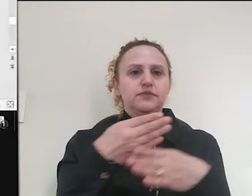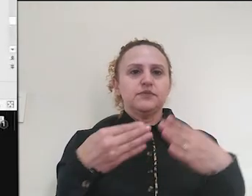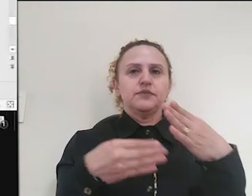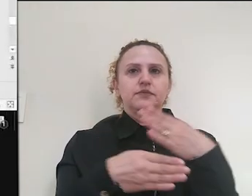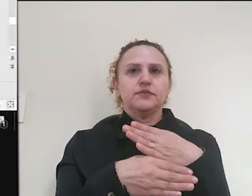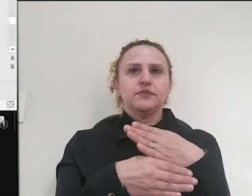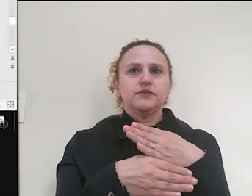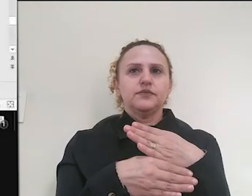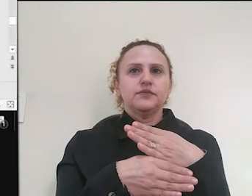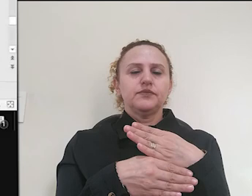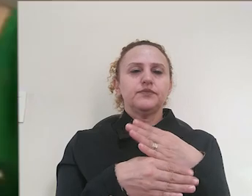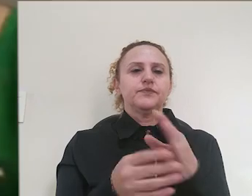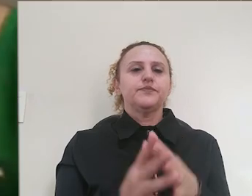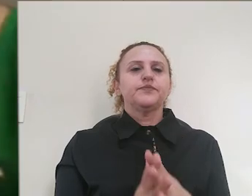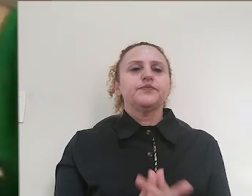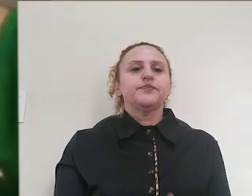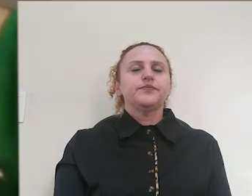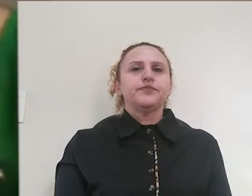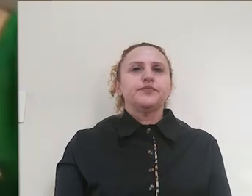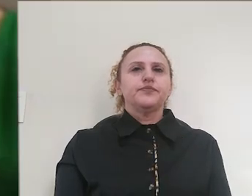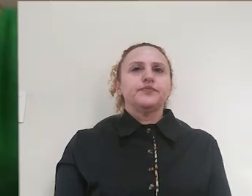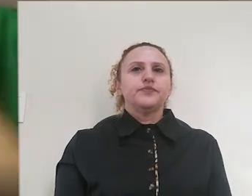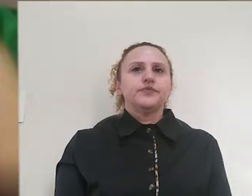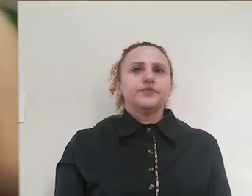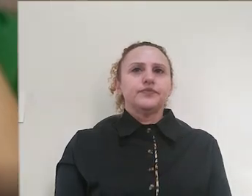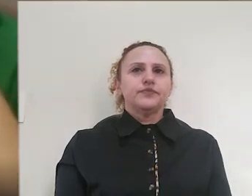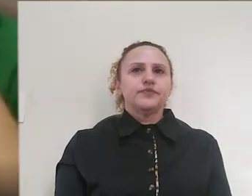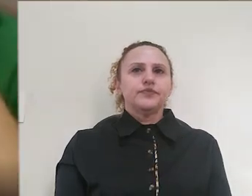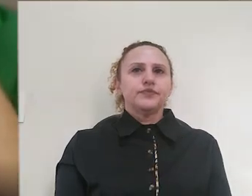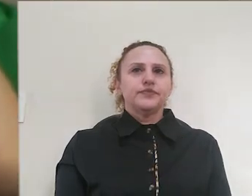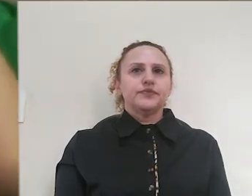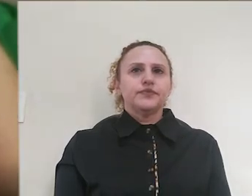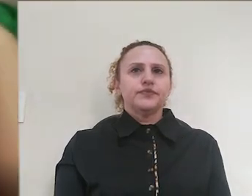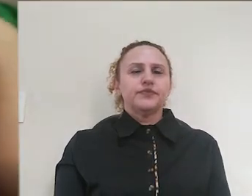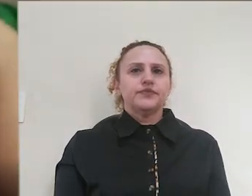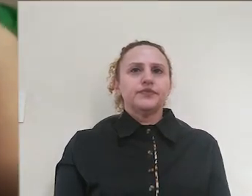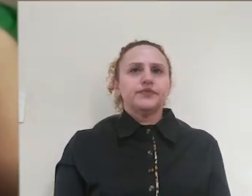para a gente continuar conversando. O que eu gostaria que ficasse disso, né?